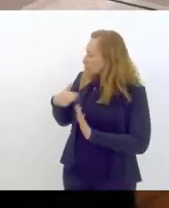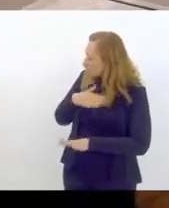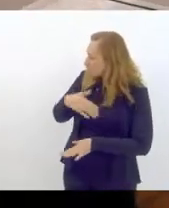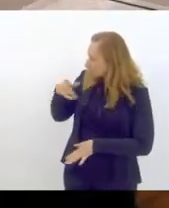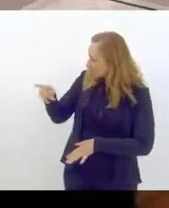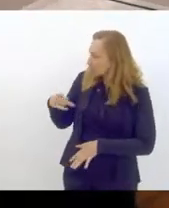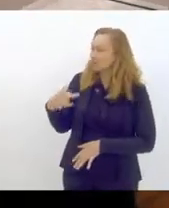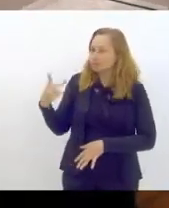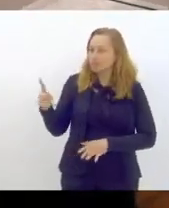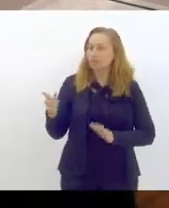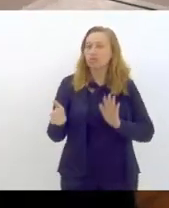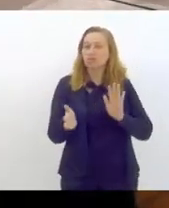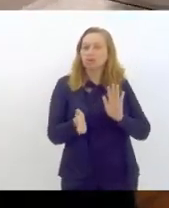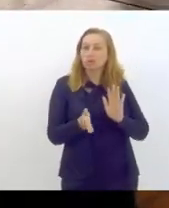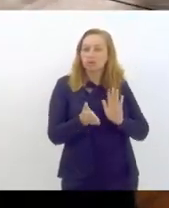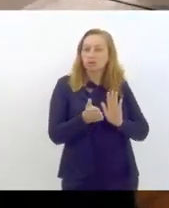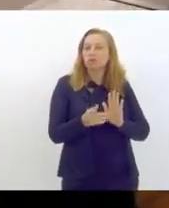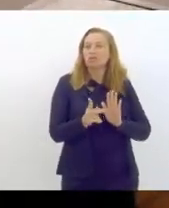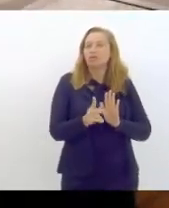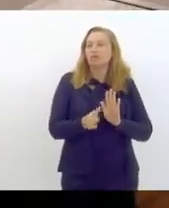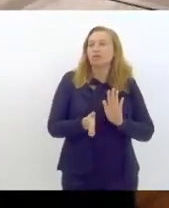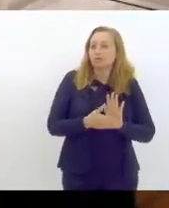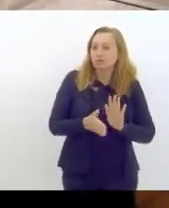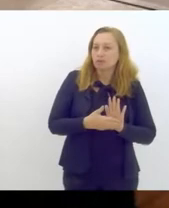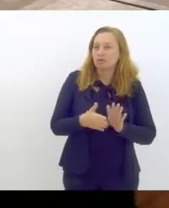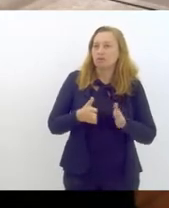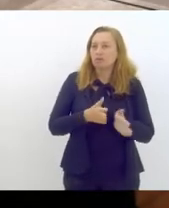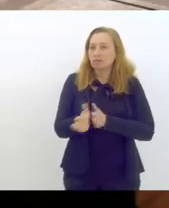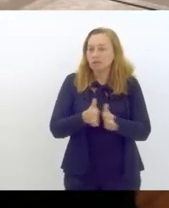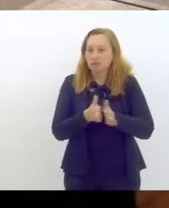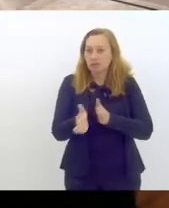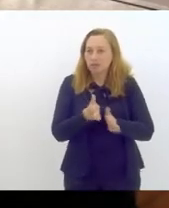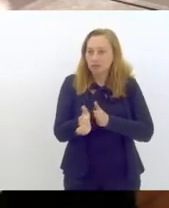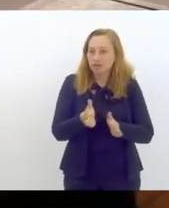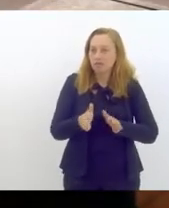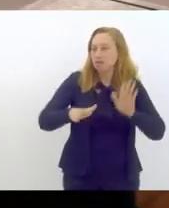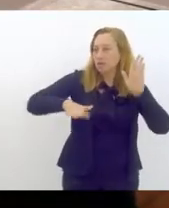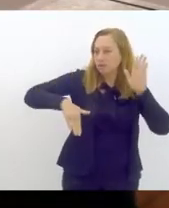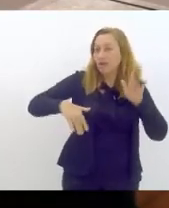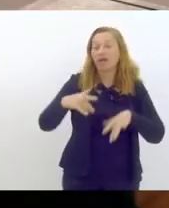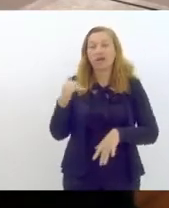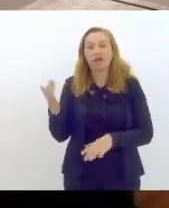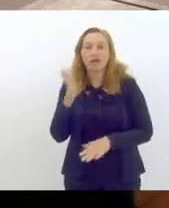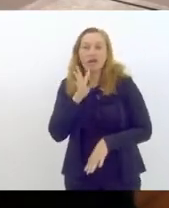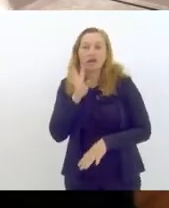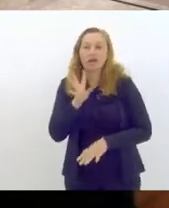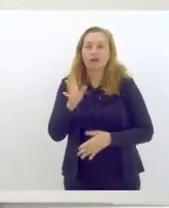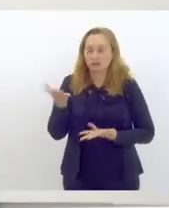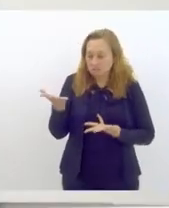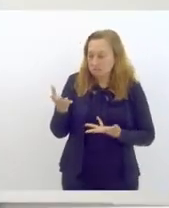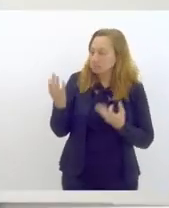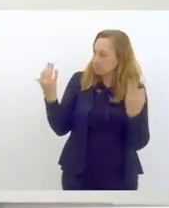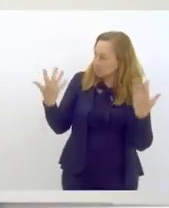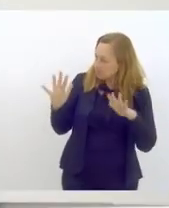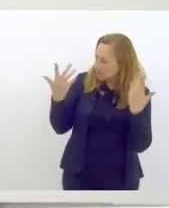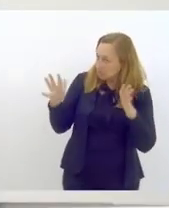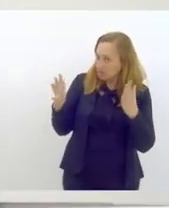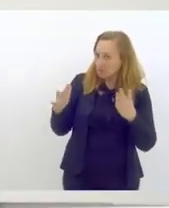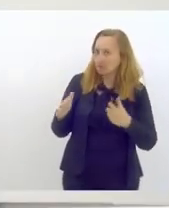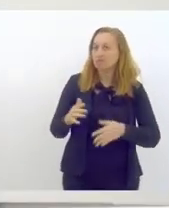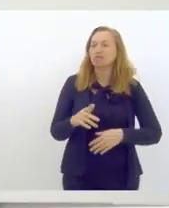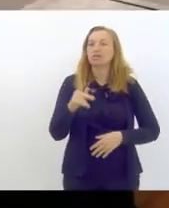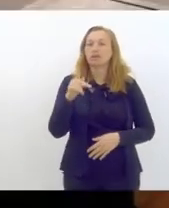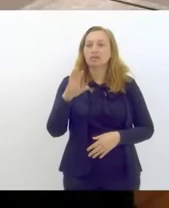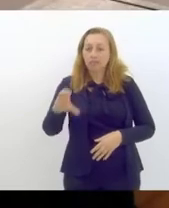na realidade, até o paralelo com acesso às praias é muito bacana, ele chega a ser até óbvio, está de parabéns pela